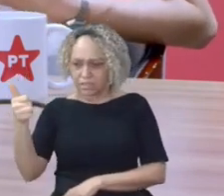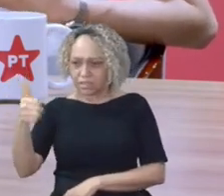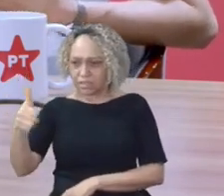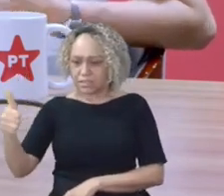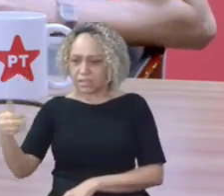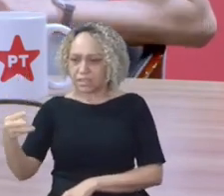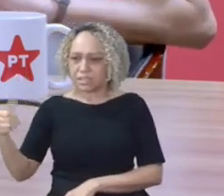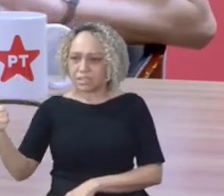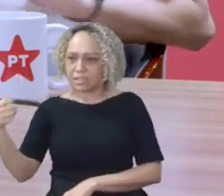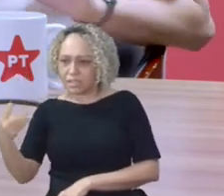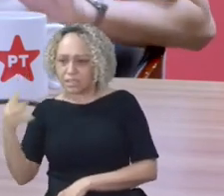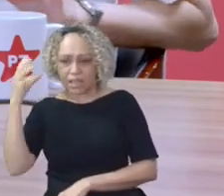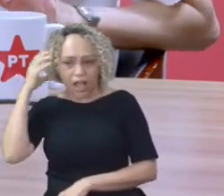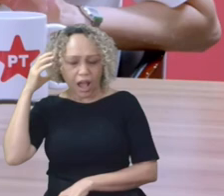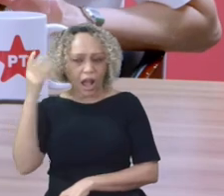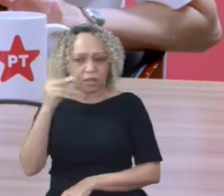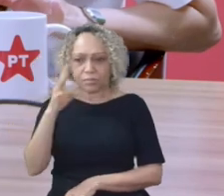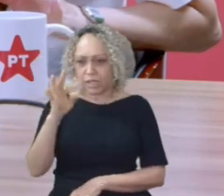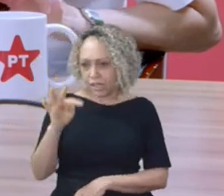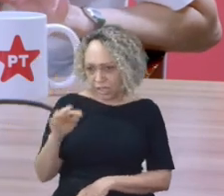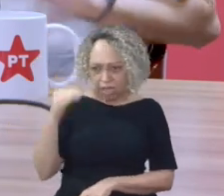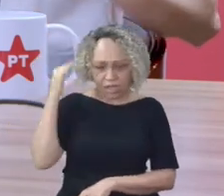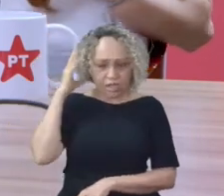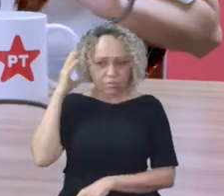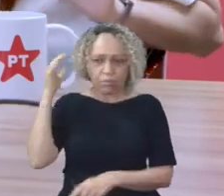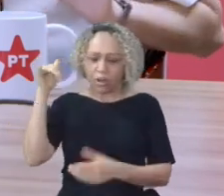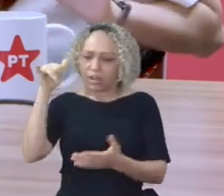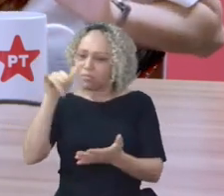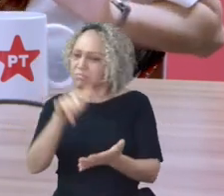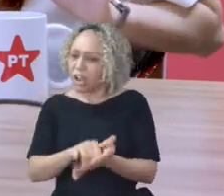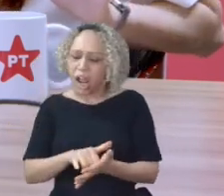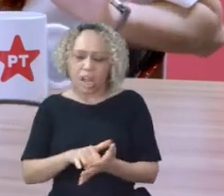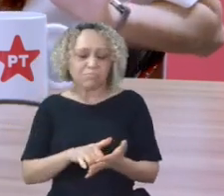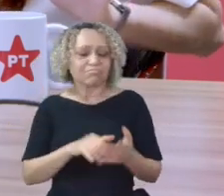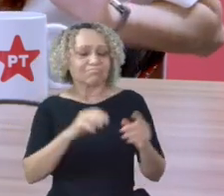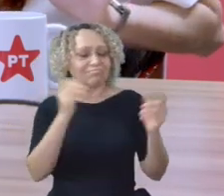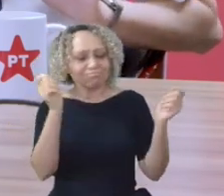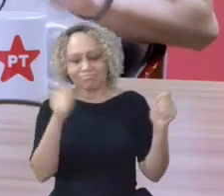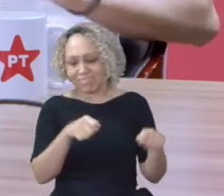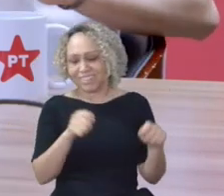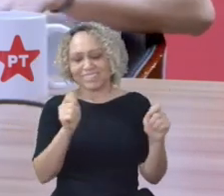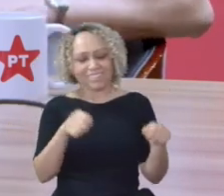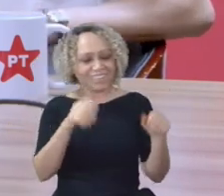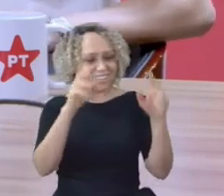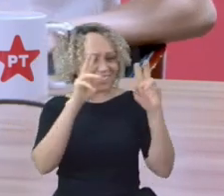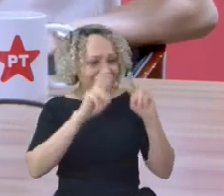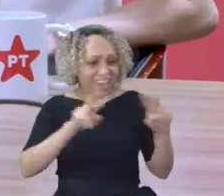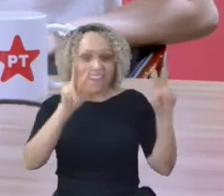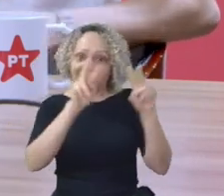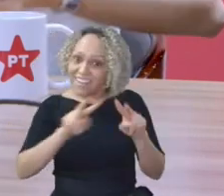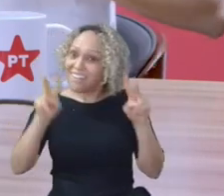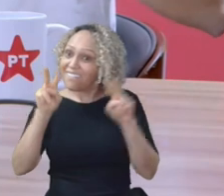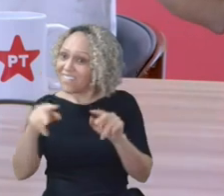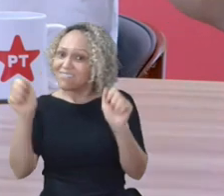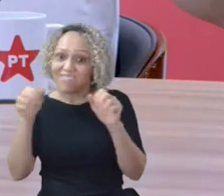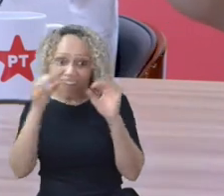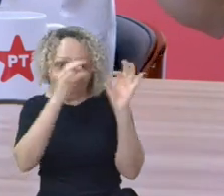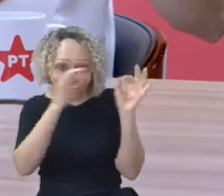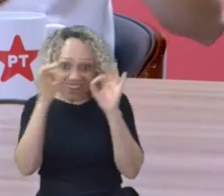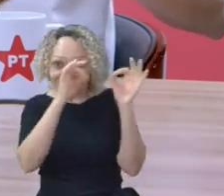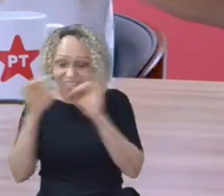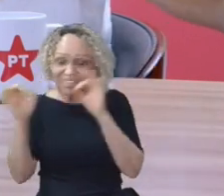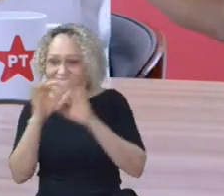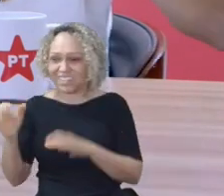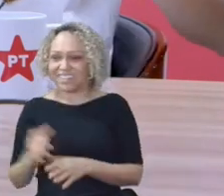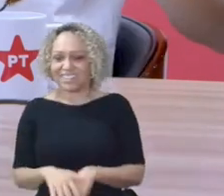PT, Spotify, tudo, né, Carol? Sim. É isso, né? É abrangente, não tem desculpa, né? pra não ouvir. Não tem justificativa. Ouve